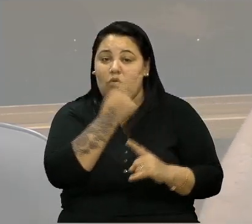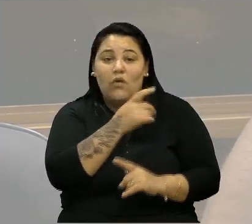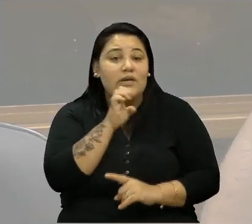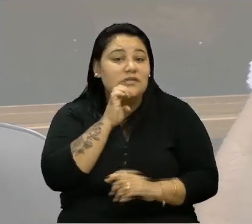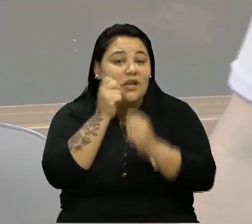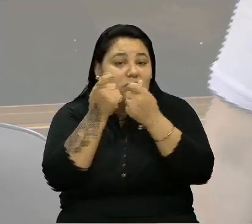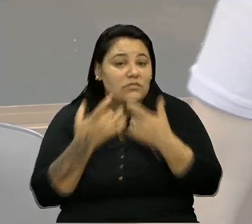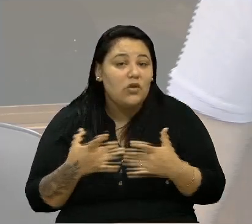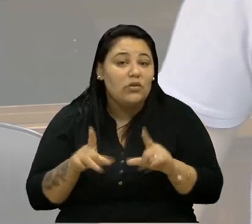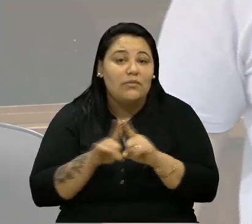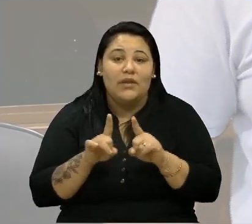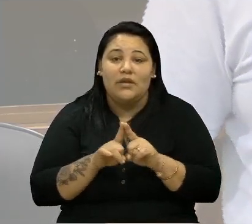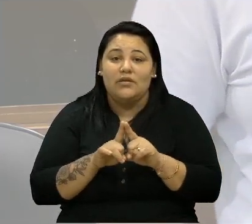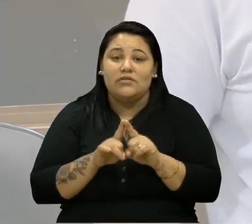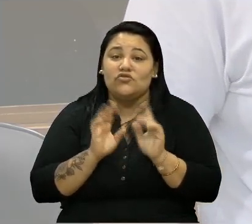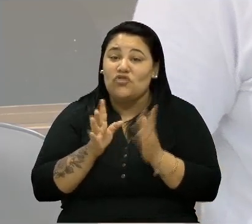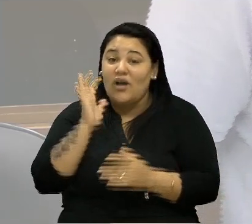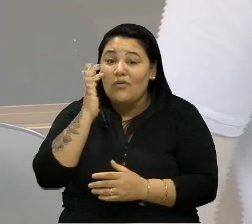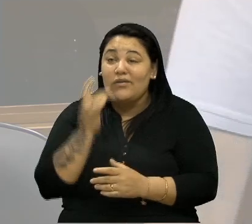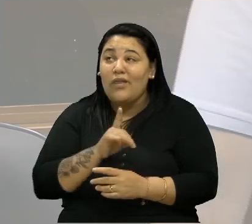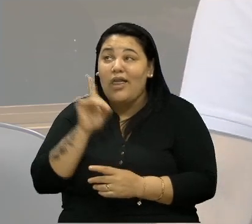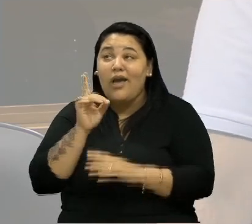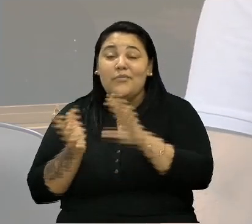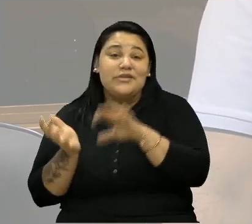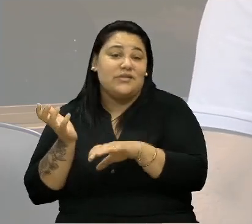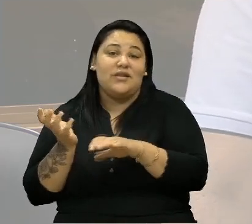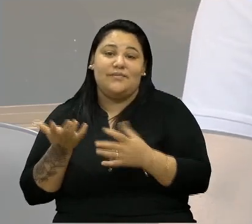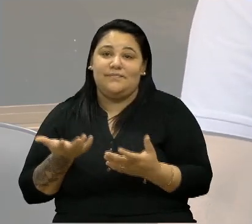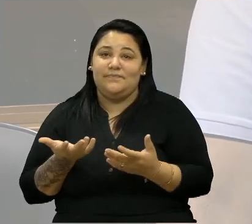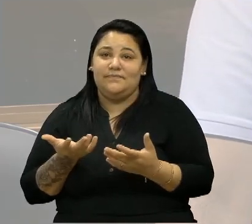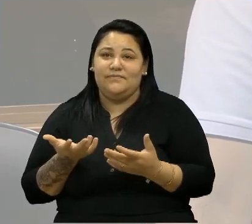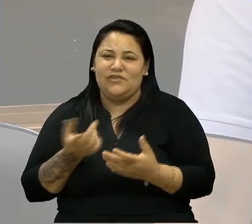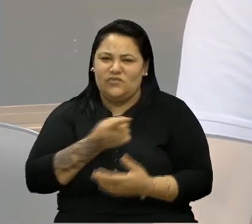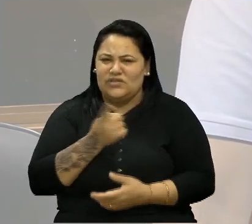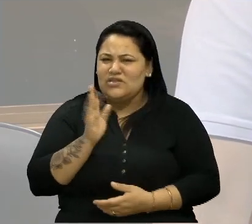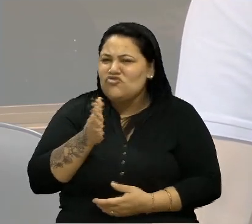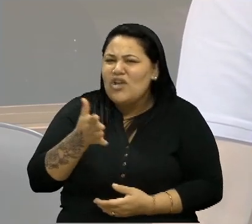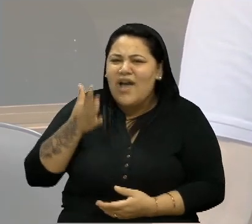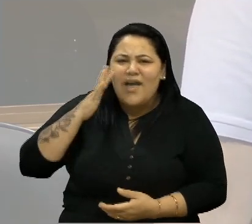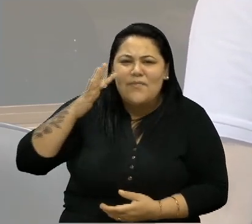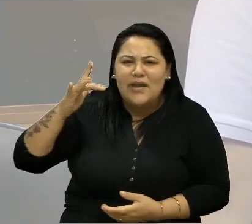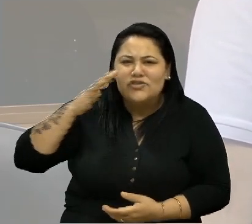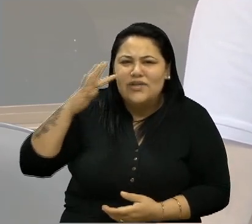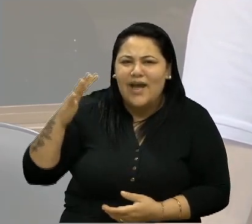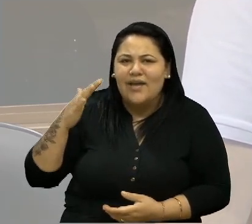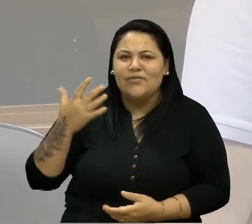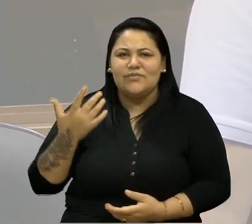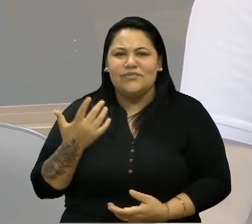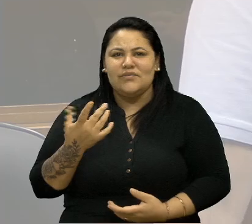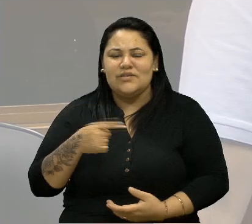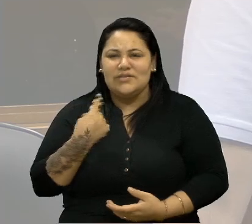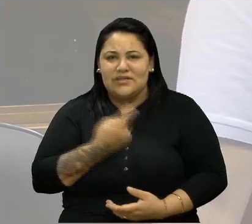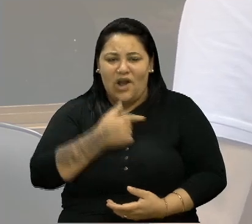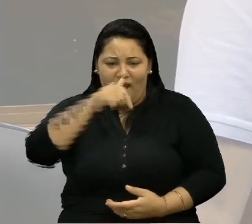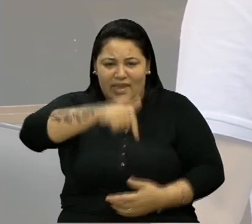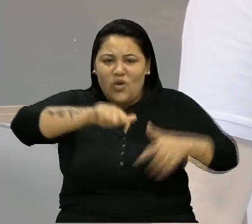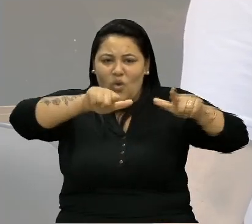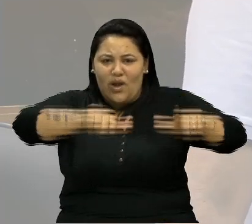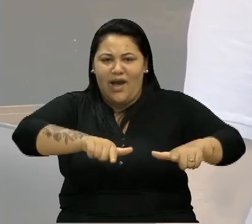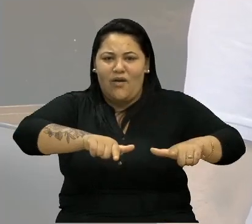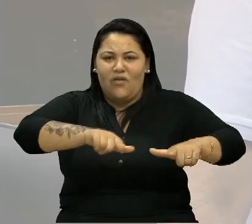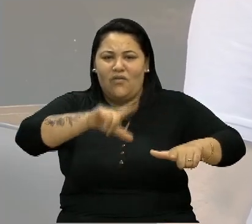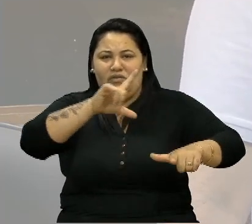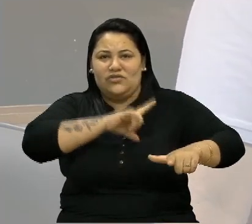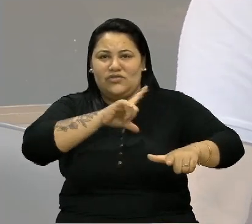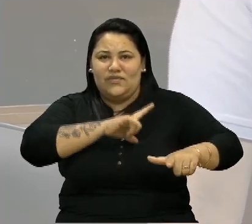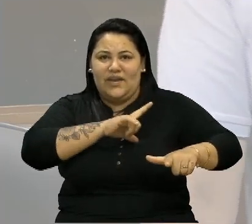Estela, isso está acontecendo lá em Brasília. Vocês já imaginaram se esse parlamento tiver